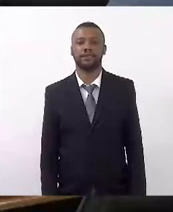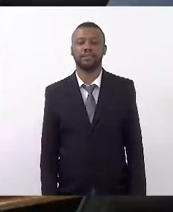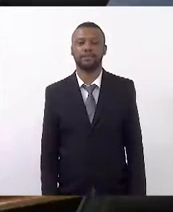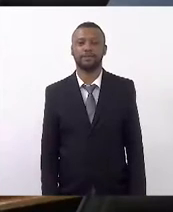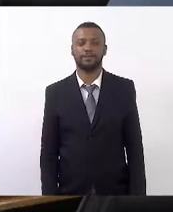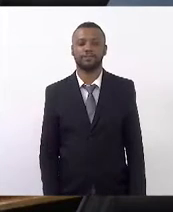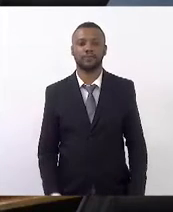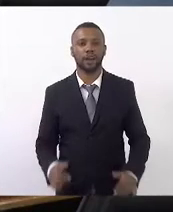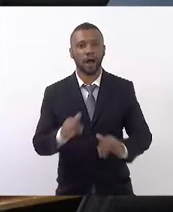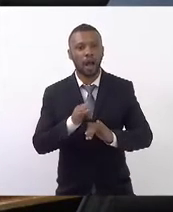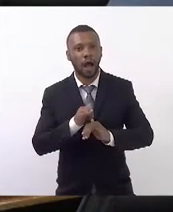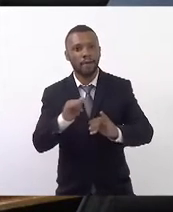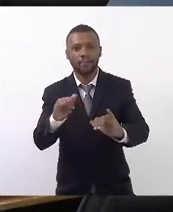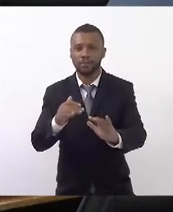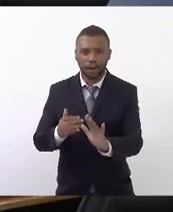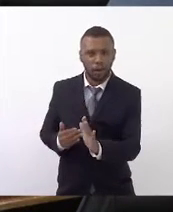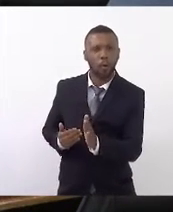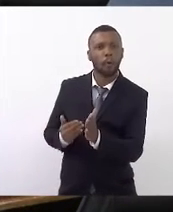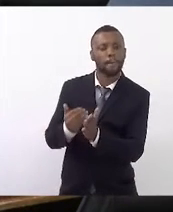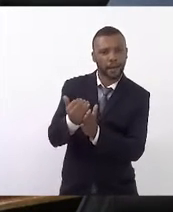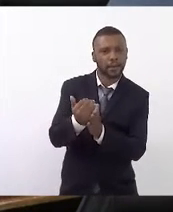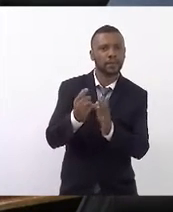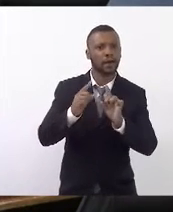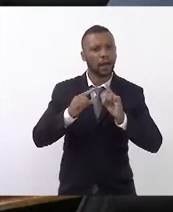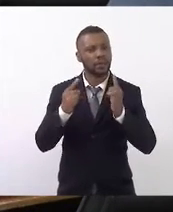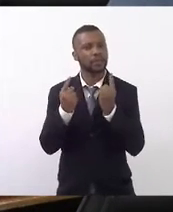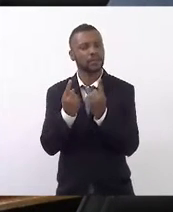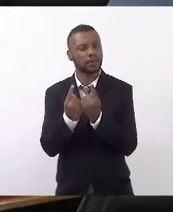Está reaberta a sessão.